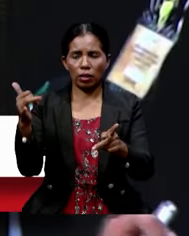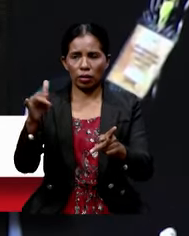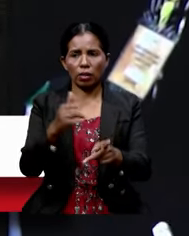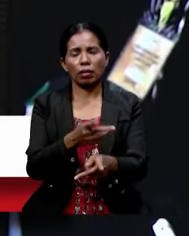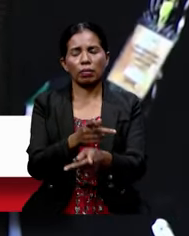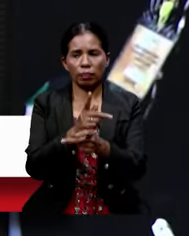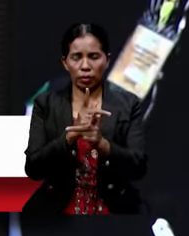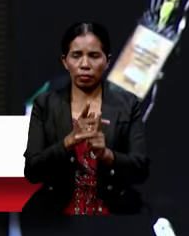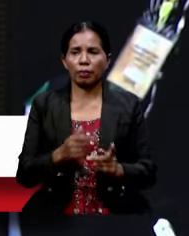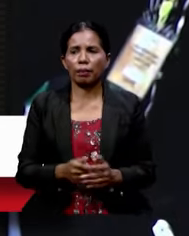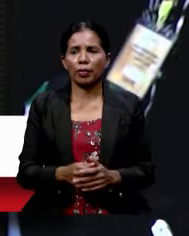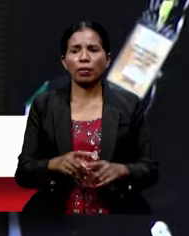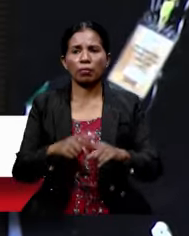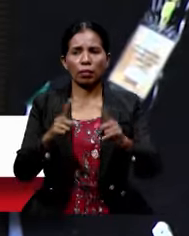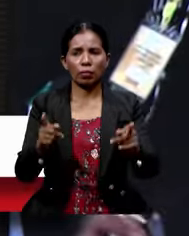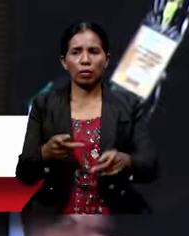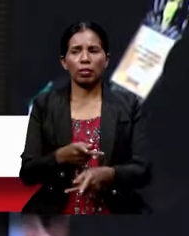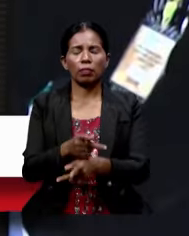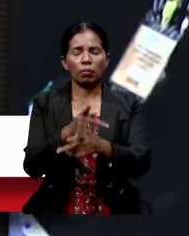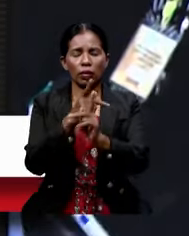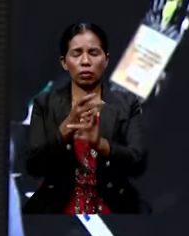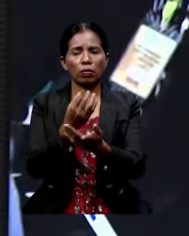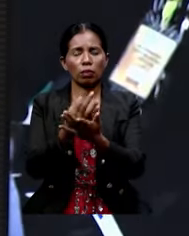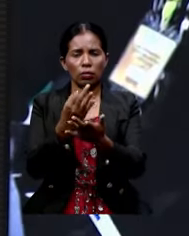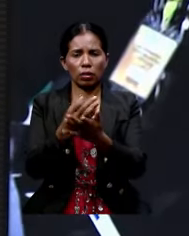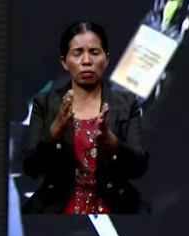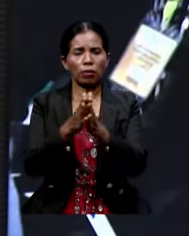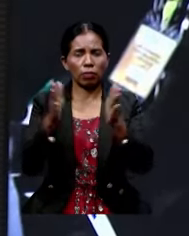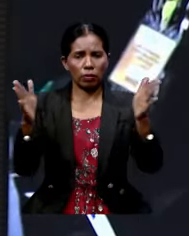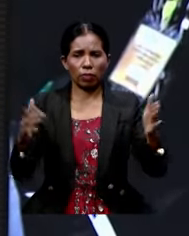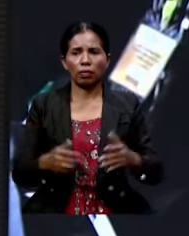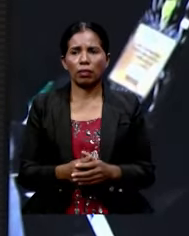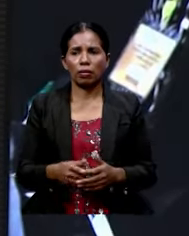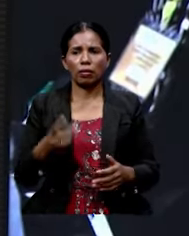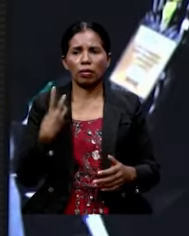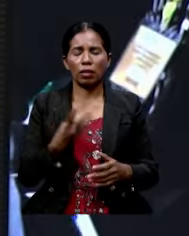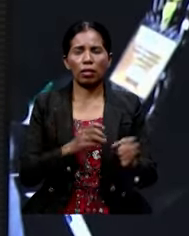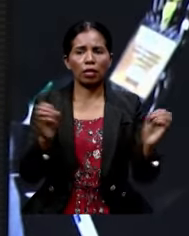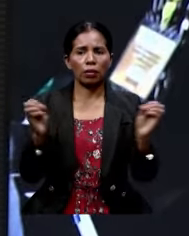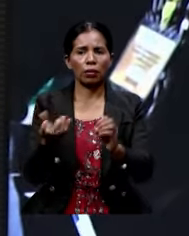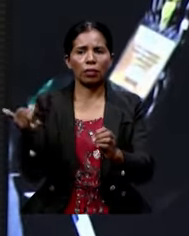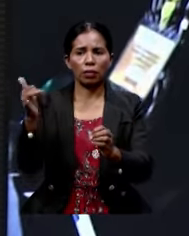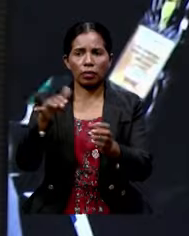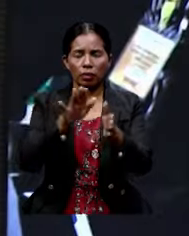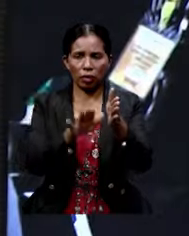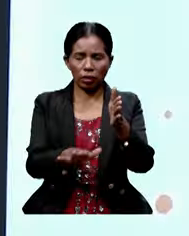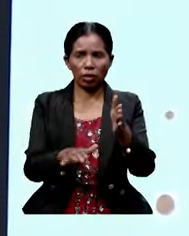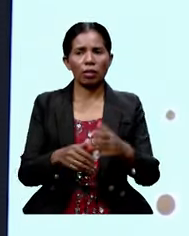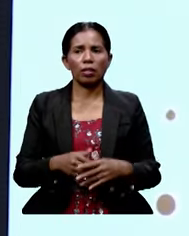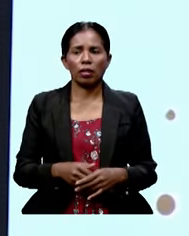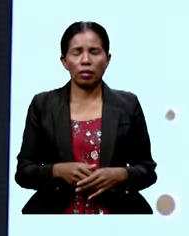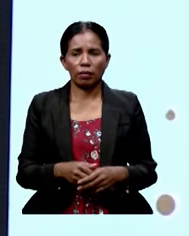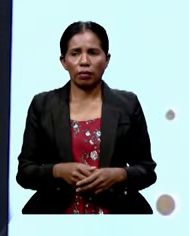tudo tem empréstimos ou juros de volta que temos. E nós, ba, se der um tipo de coisa de